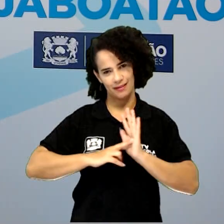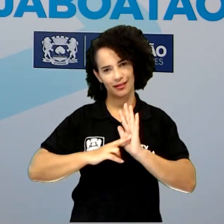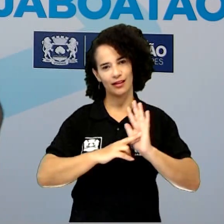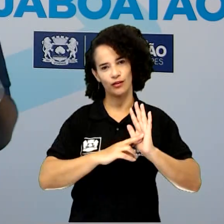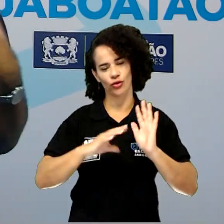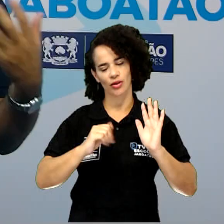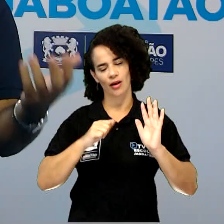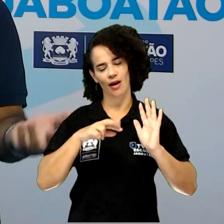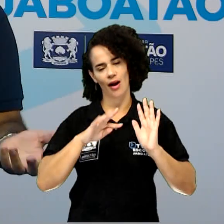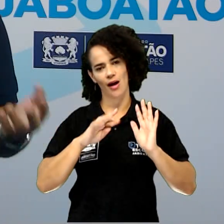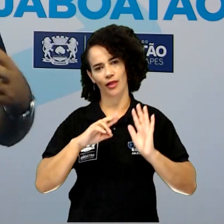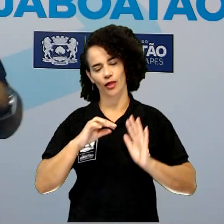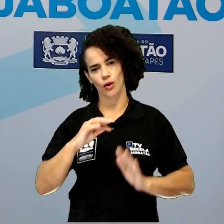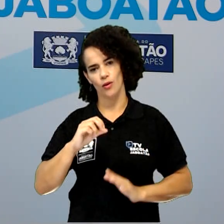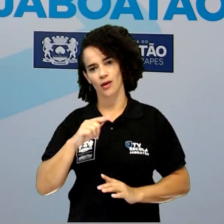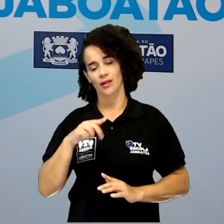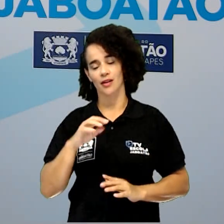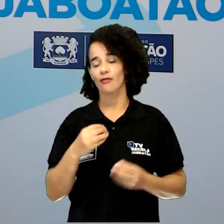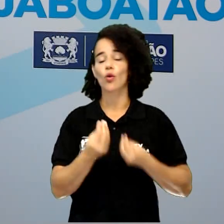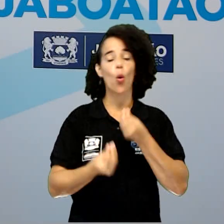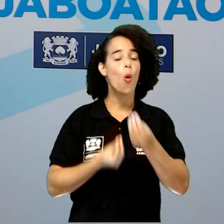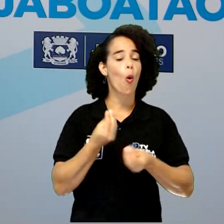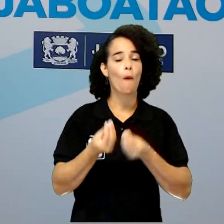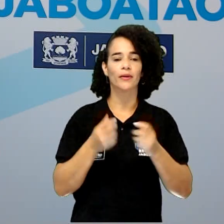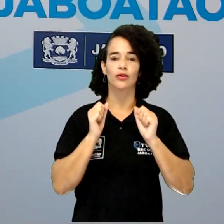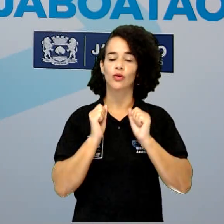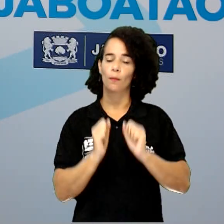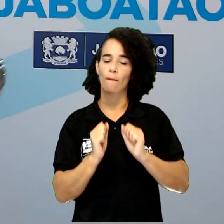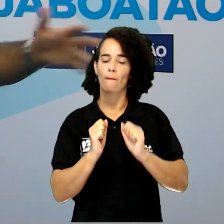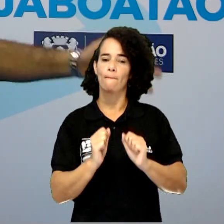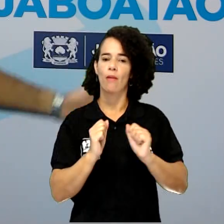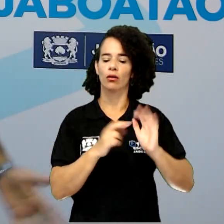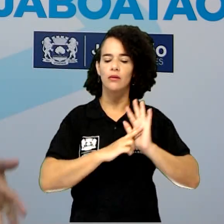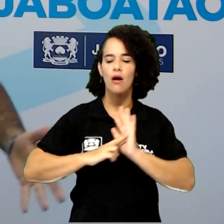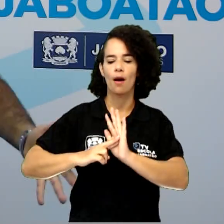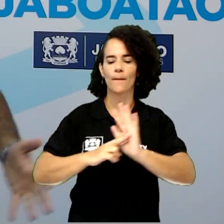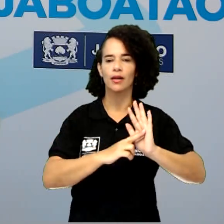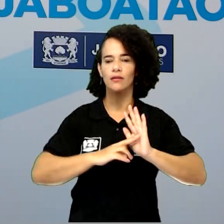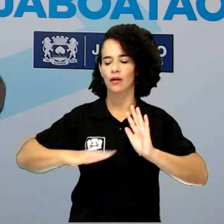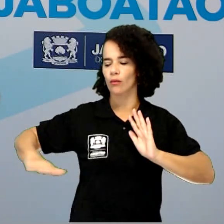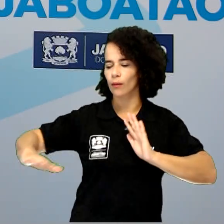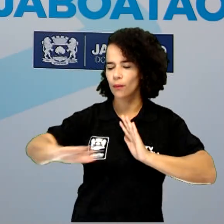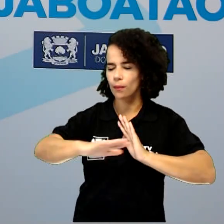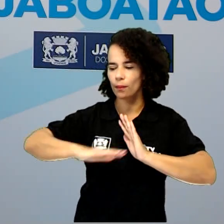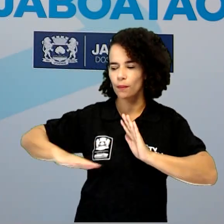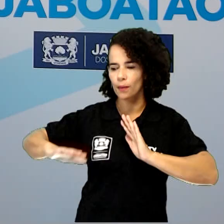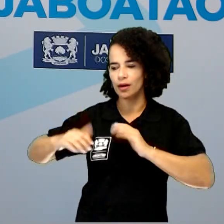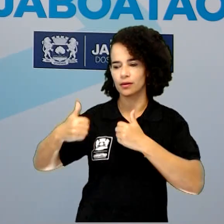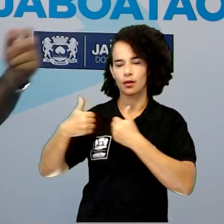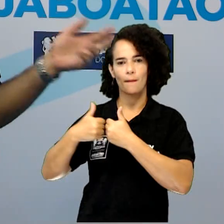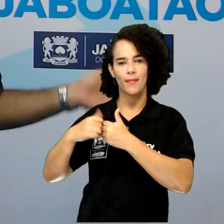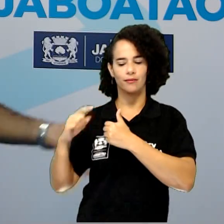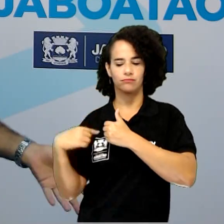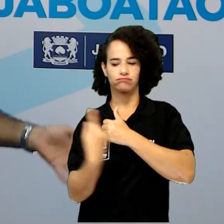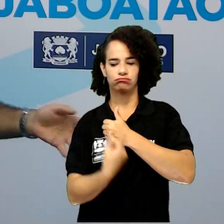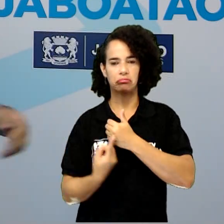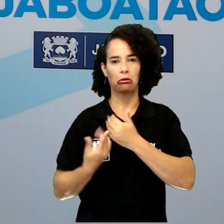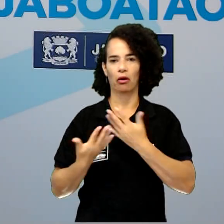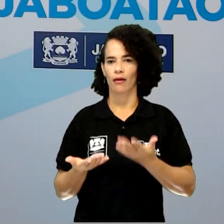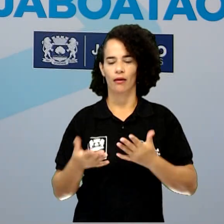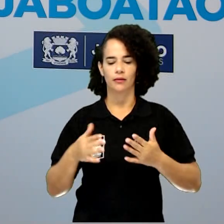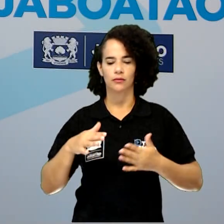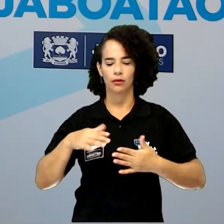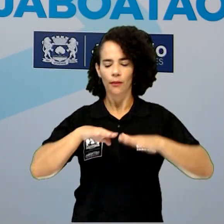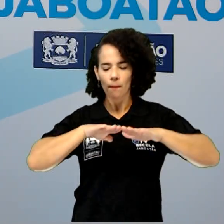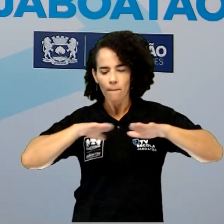cartográficas, né? Como que a gente pode representar o espaço ao nosso redor em um plano, em um globo, né? A gente